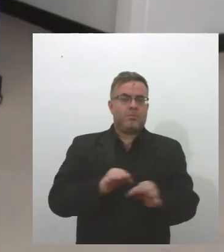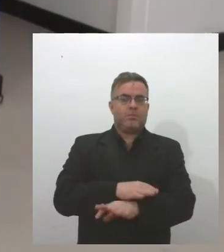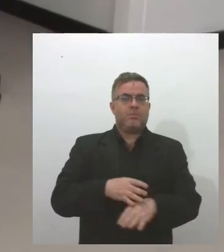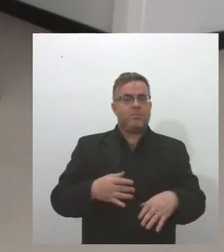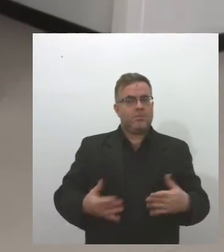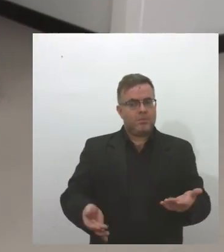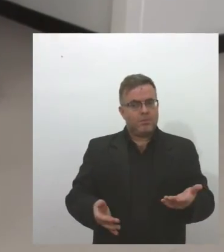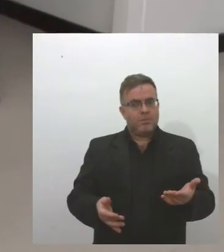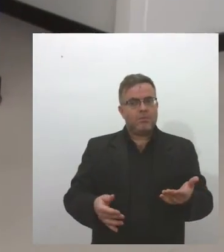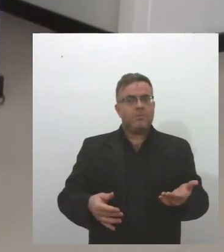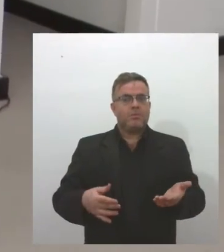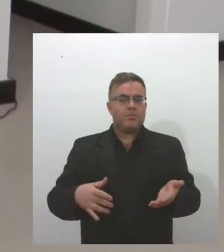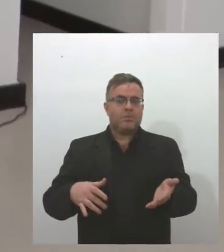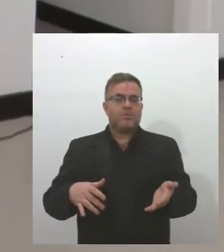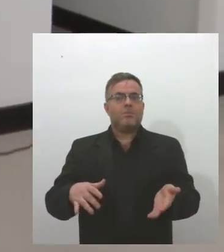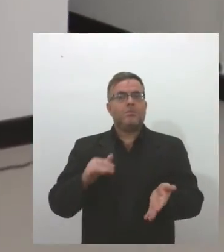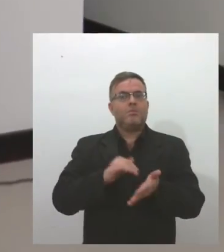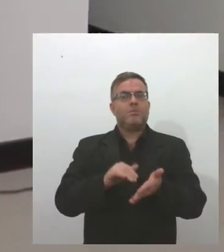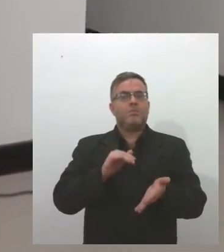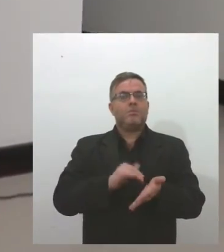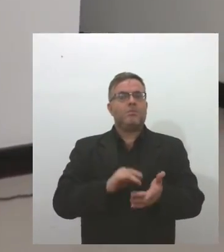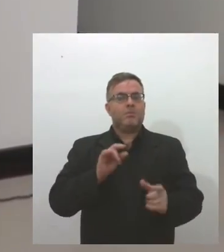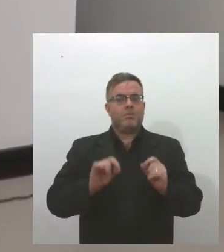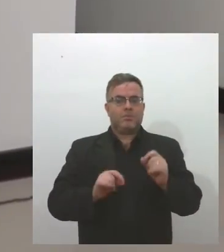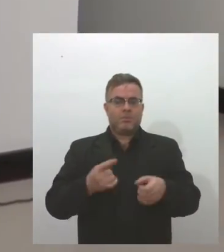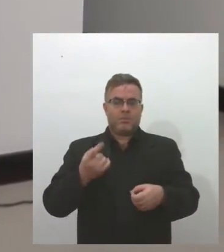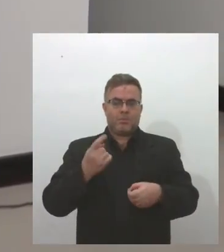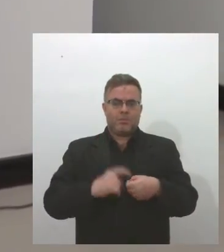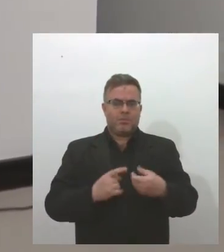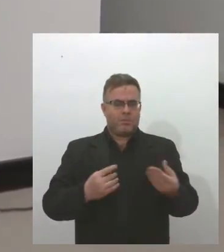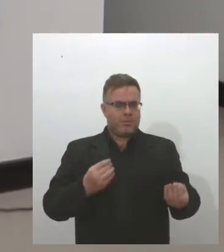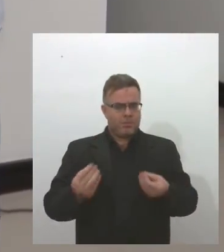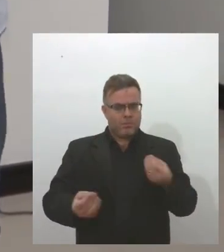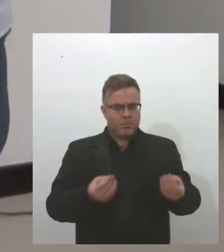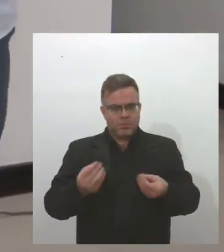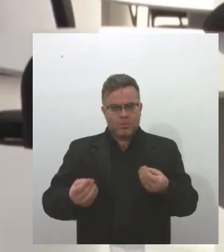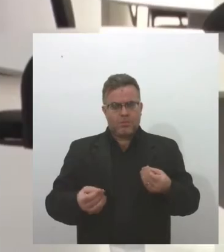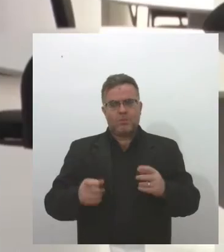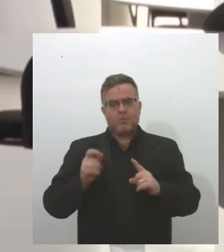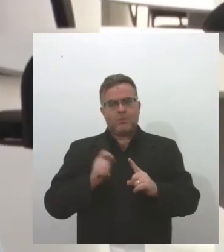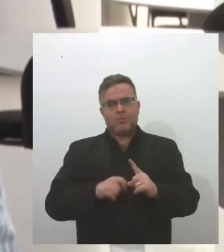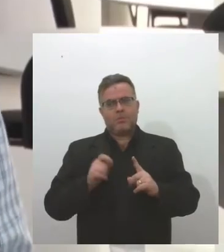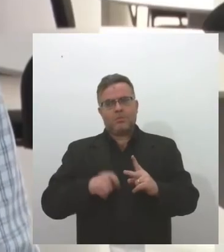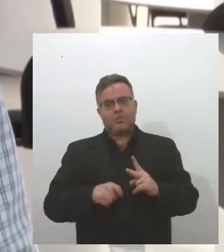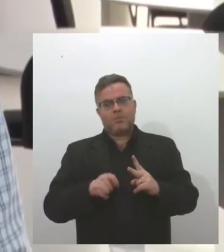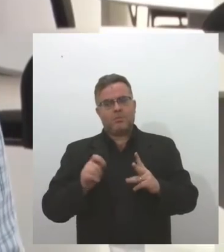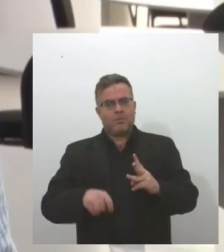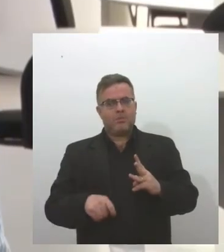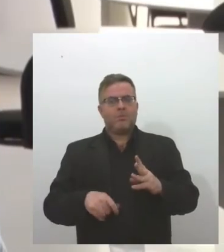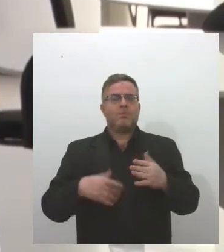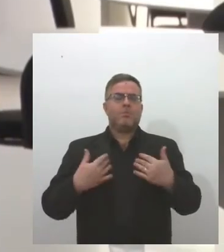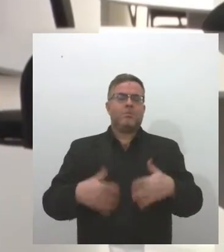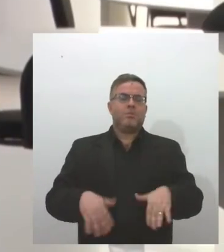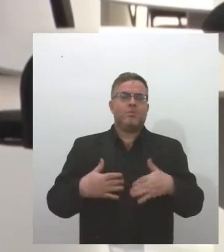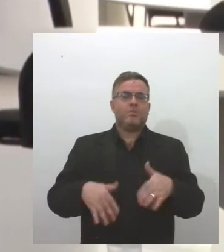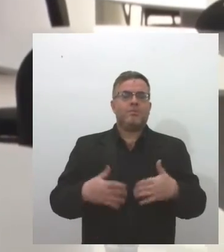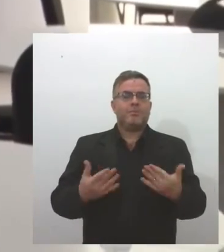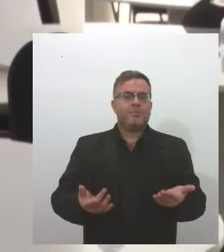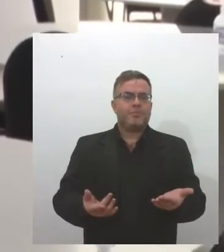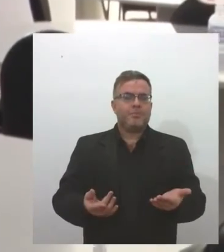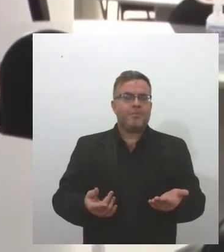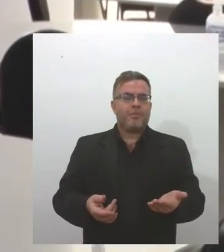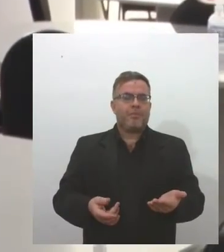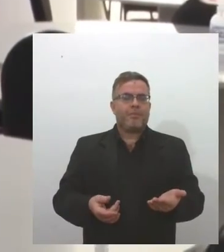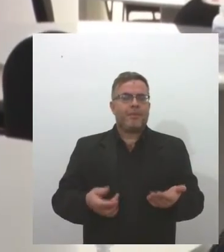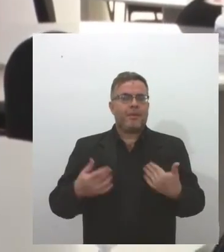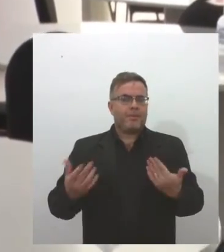estadual do Turismo, Salles Neto, falou que a retomada deve ser avaliada mês a mês. Na verdade, assim, o governador Belivaldo Chagas,